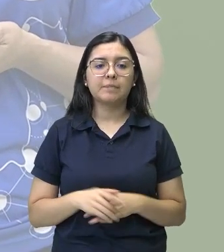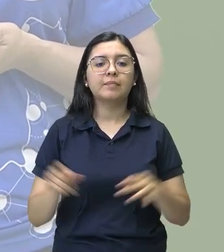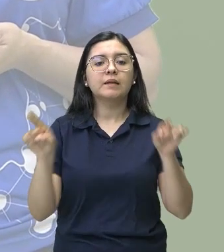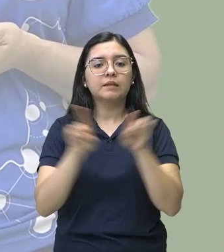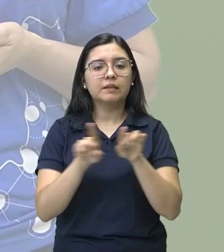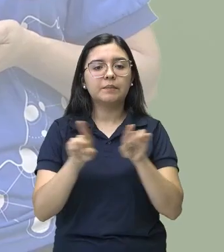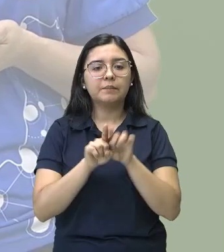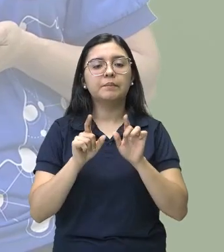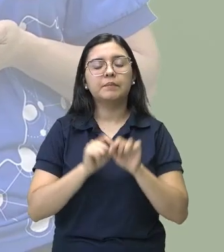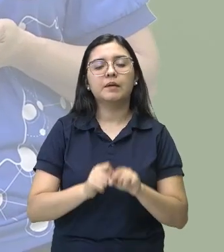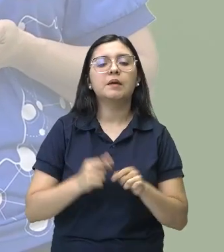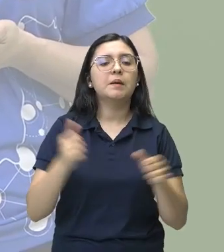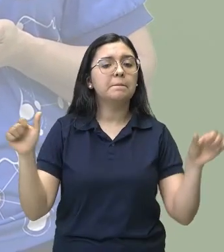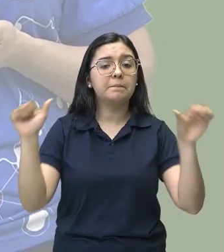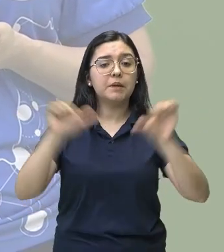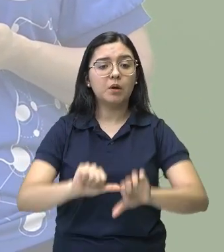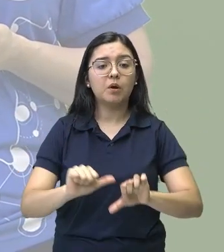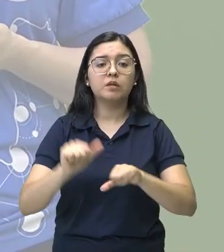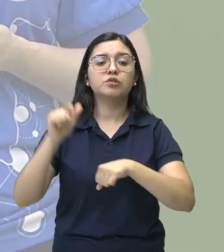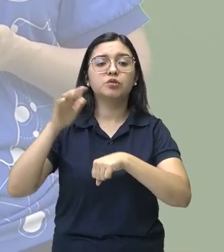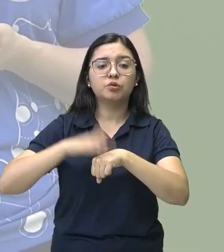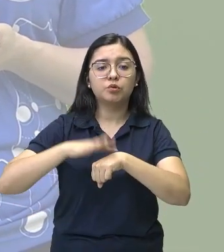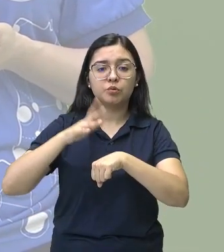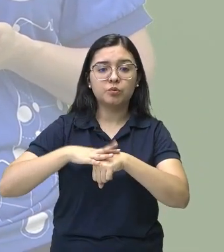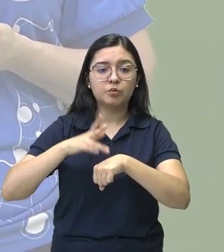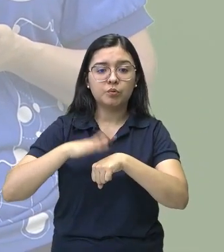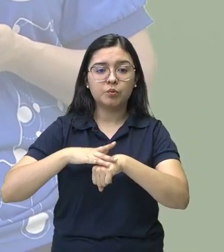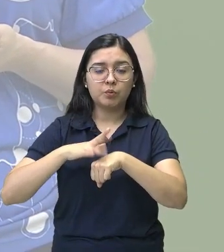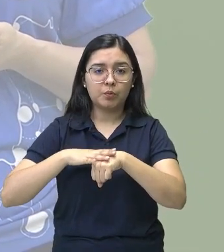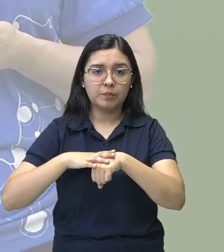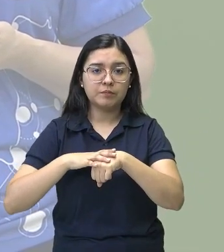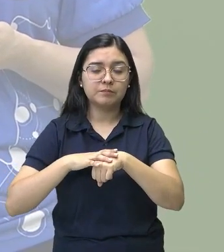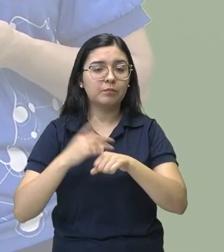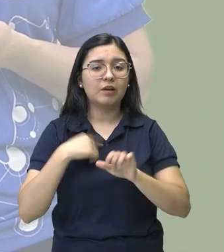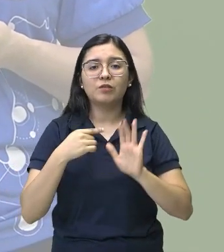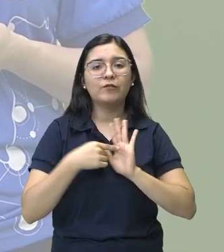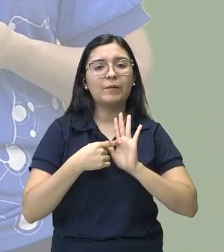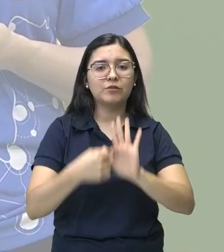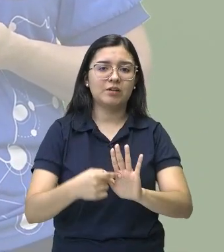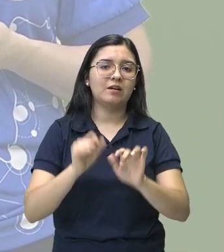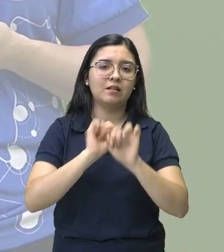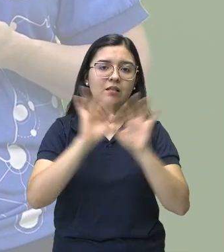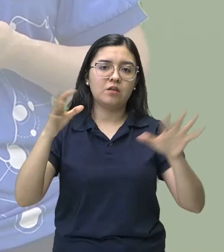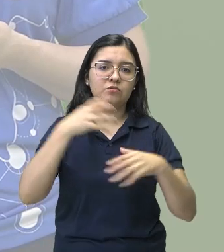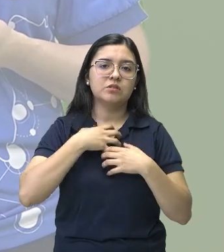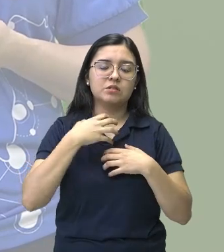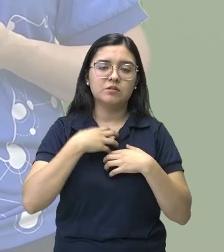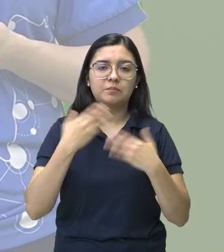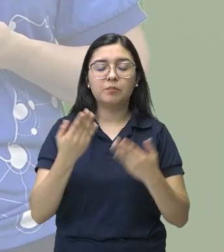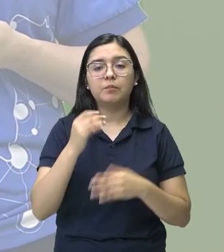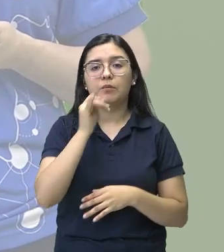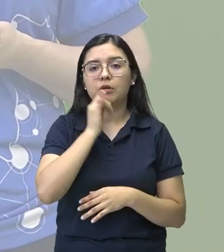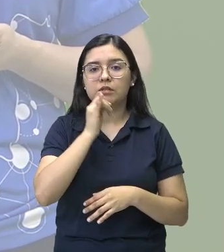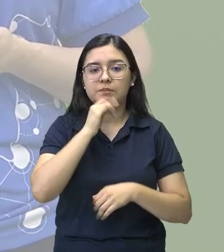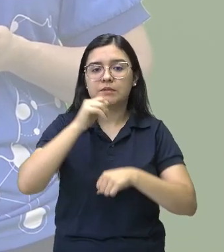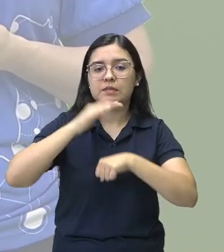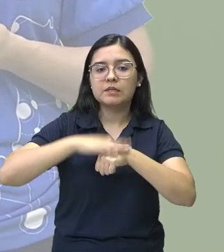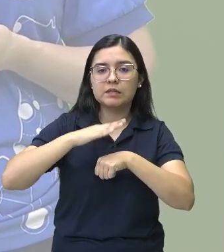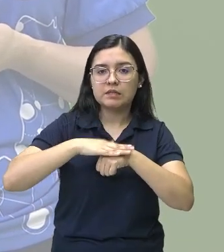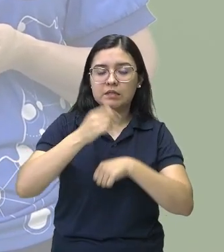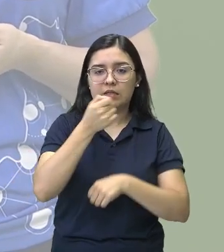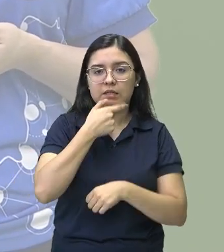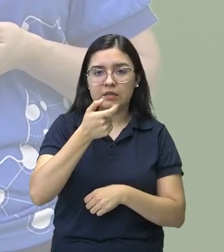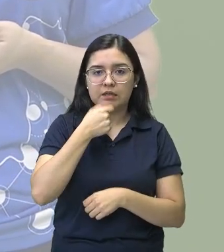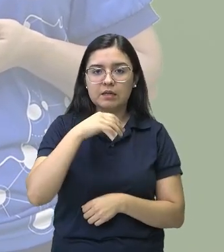Temos também aí o agravamento da doença por mascarar sintomas. A automedicação, por exemplo, de